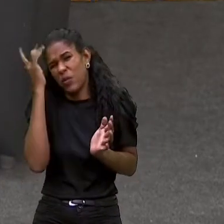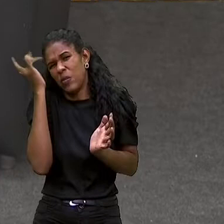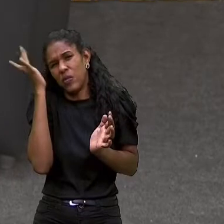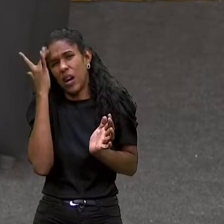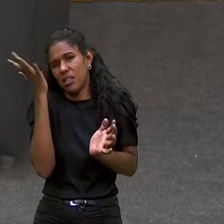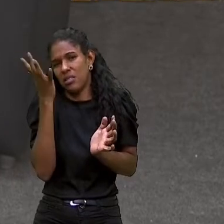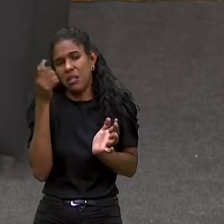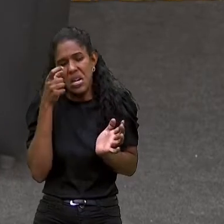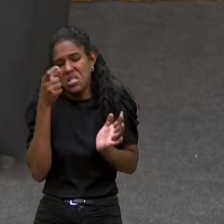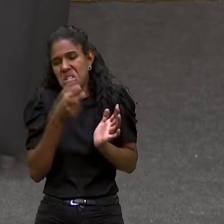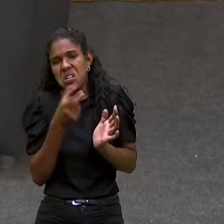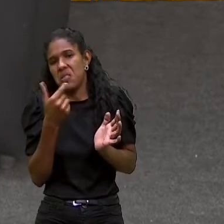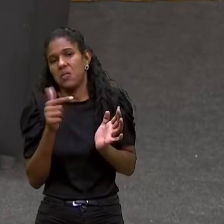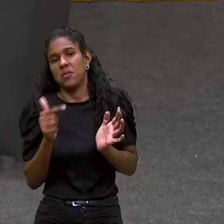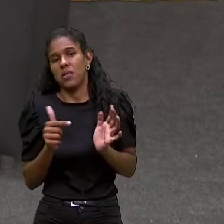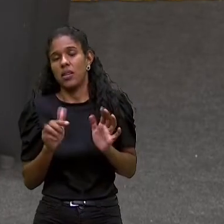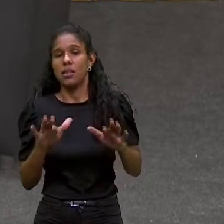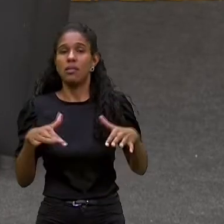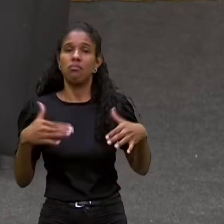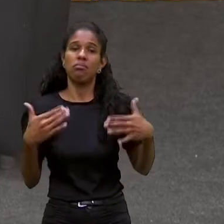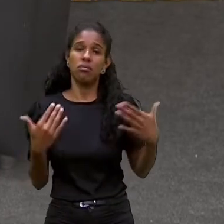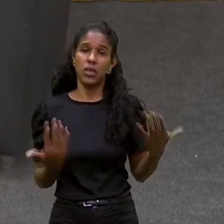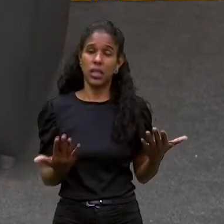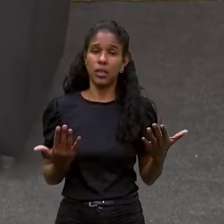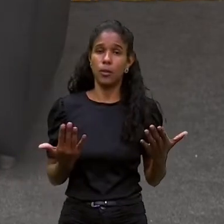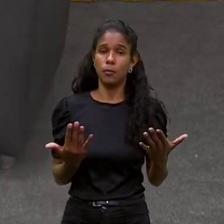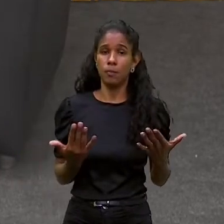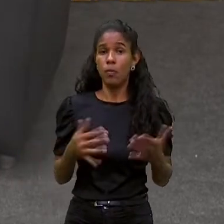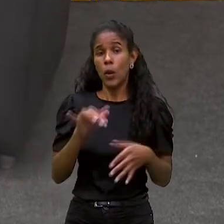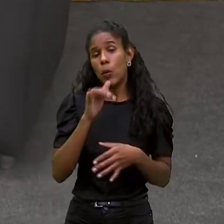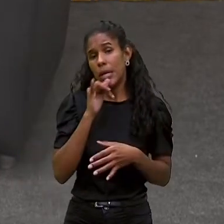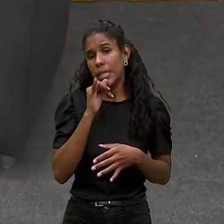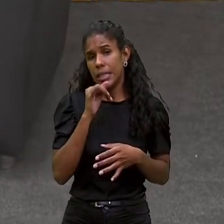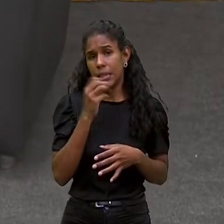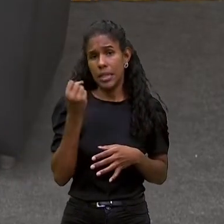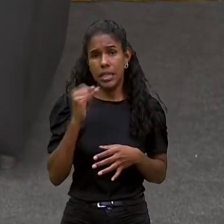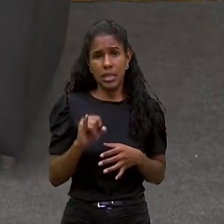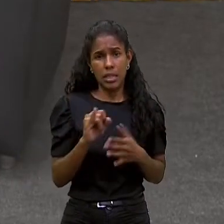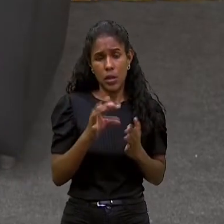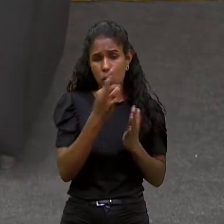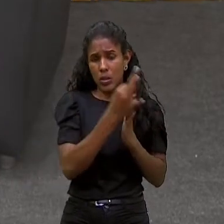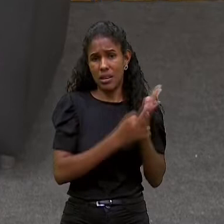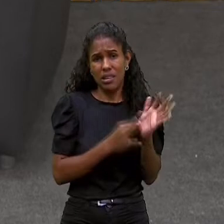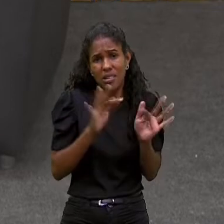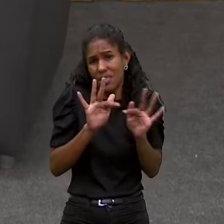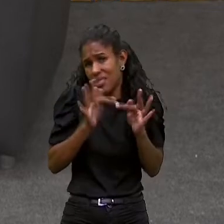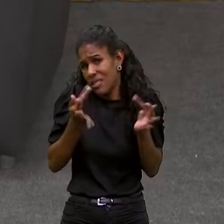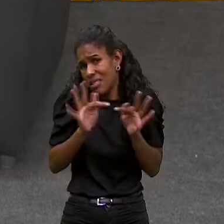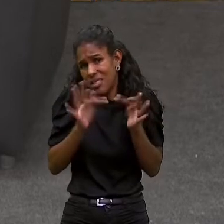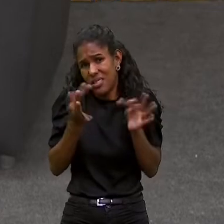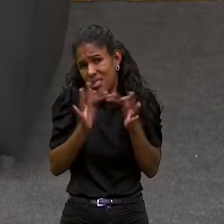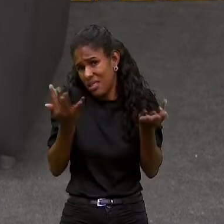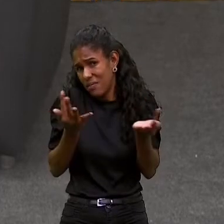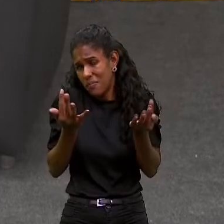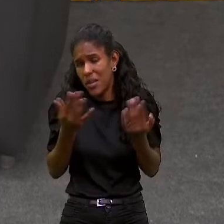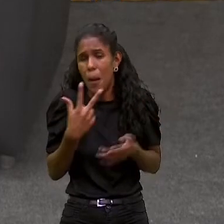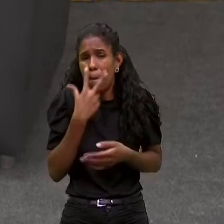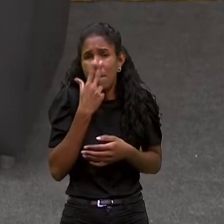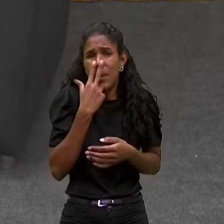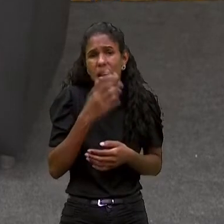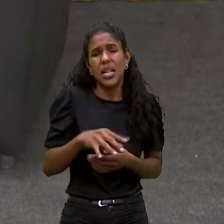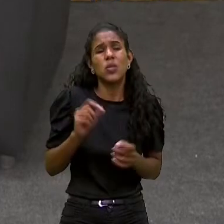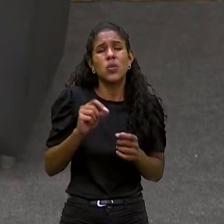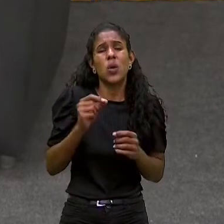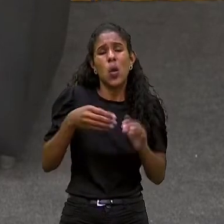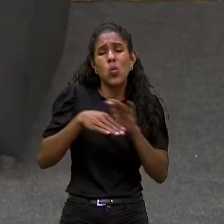numa rotina. Não tem sentido, você não entra em estado de flow, você é aquilo que você faz todo dia, fica automático, não vai dar